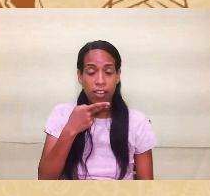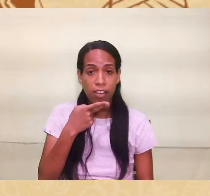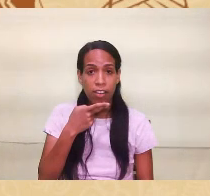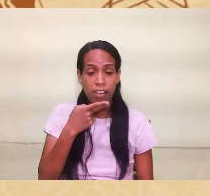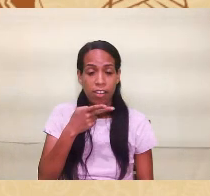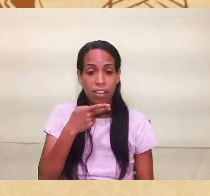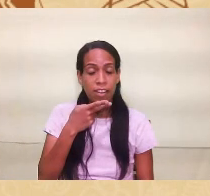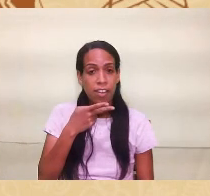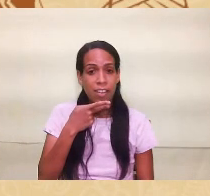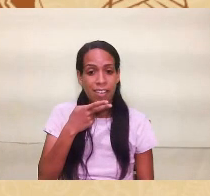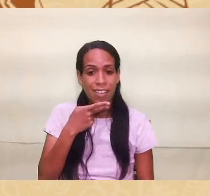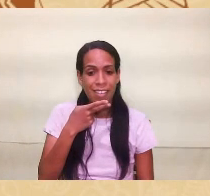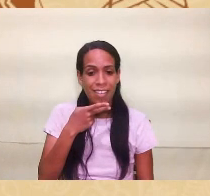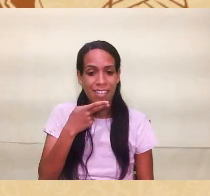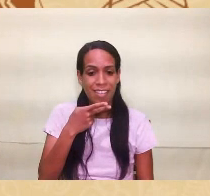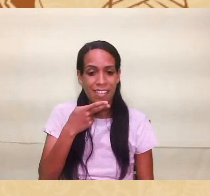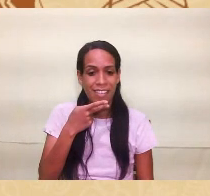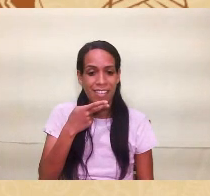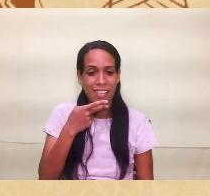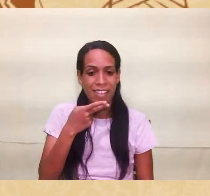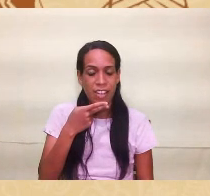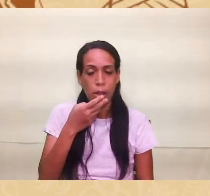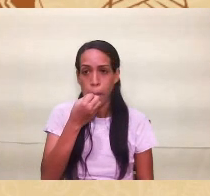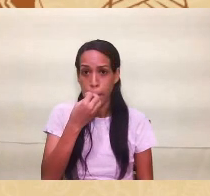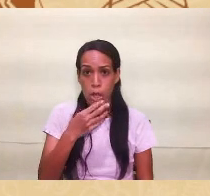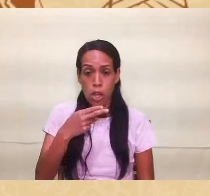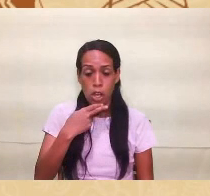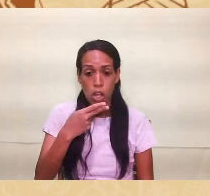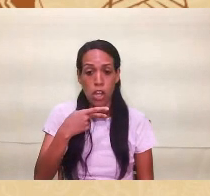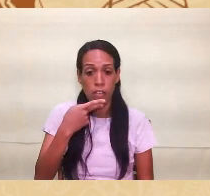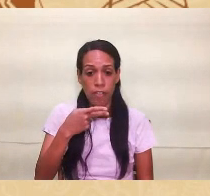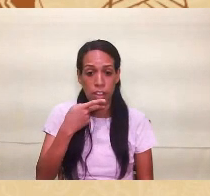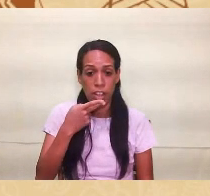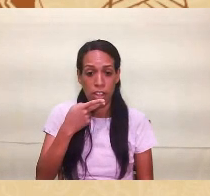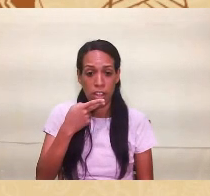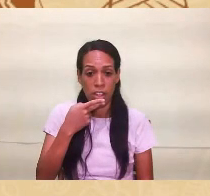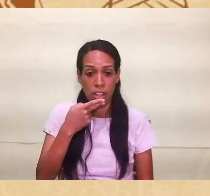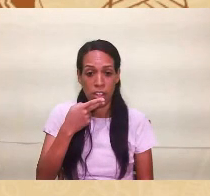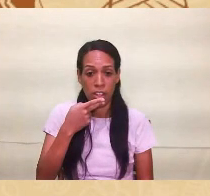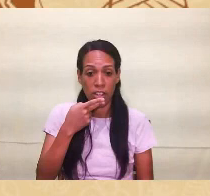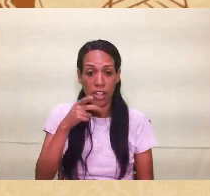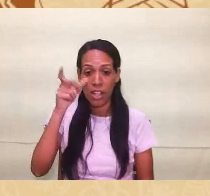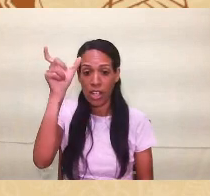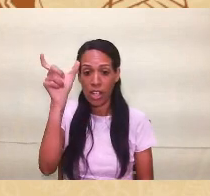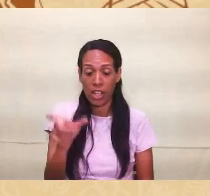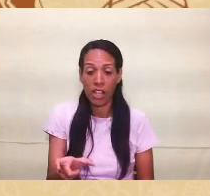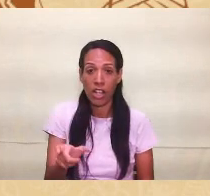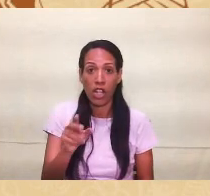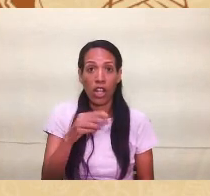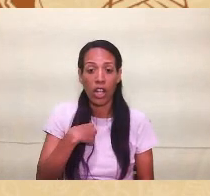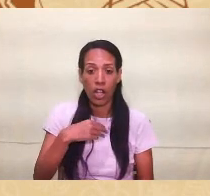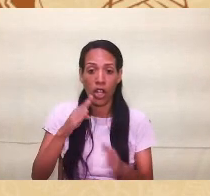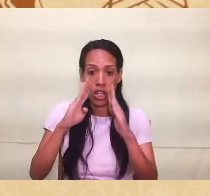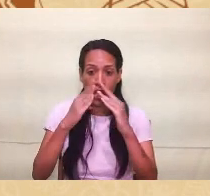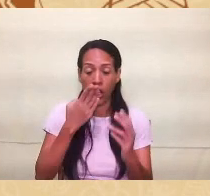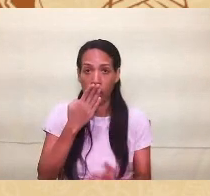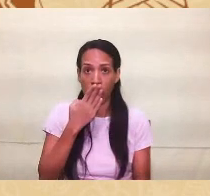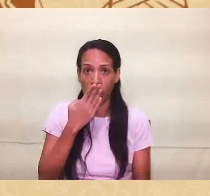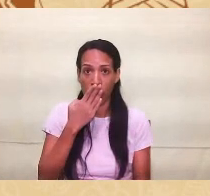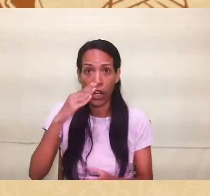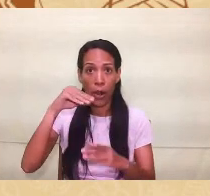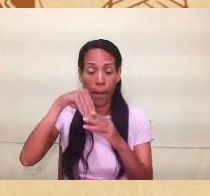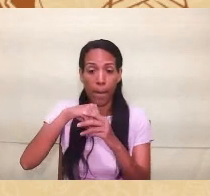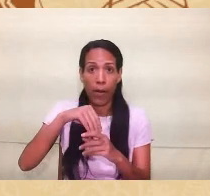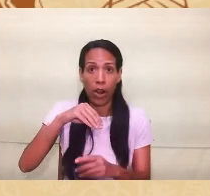para mais. Obrigado. Bom, da minha audiodescrição que foi solicitada, né? Sou indígena, originário